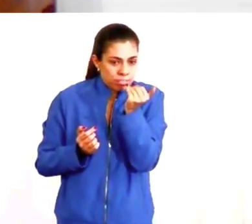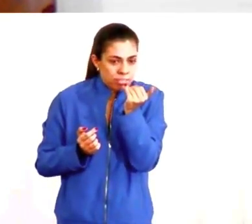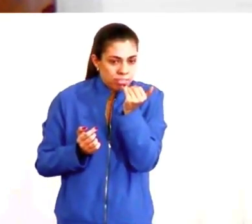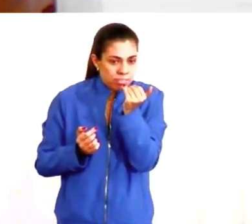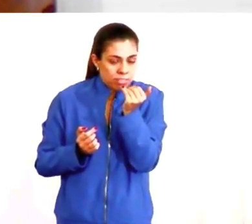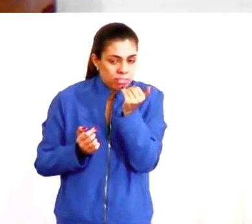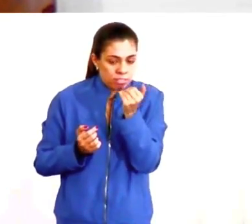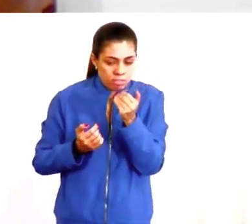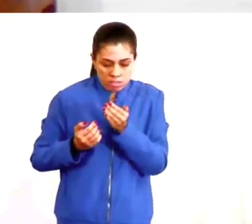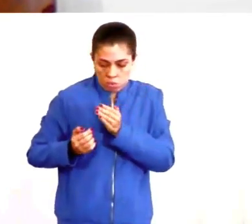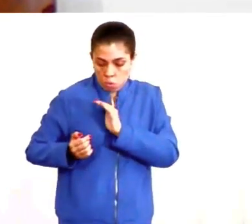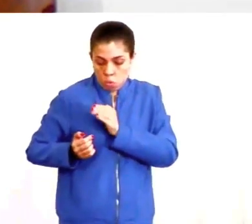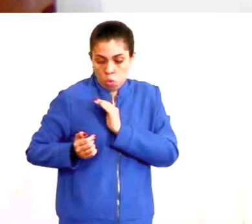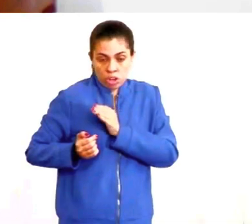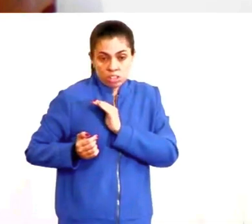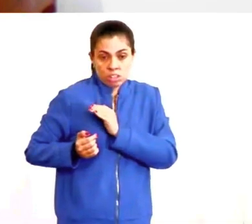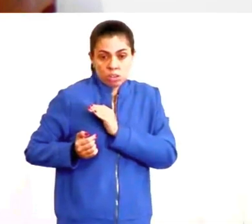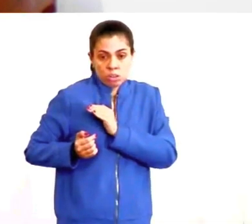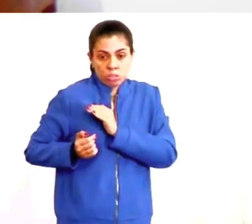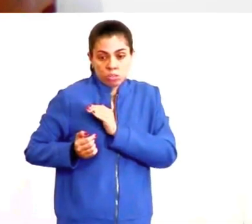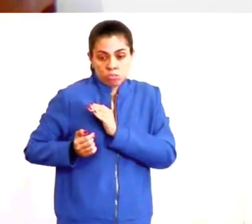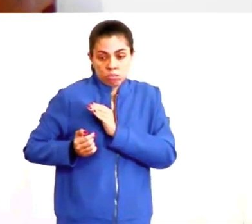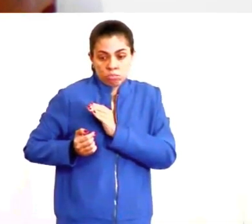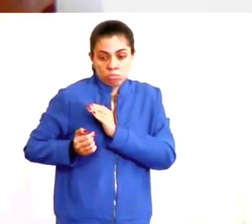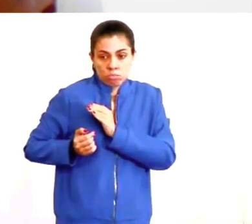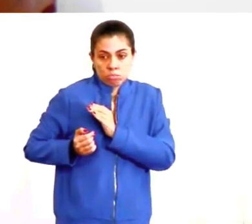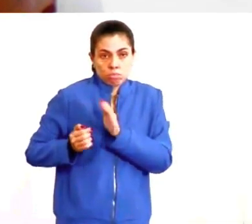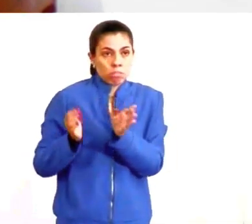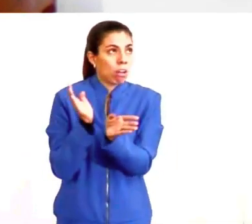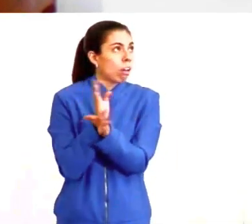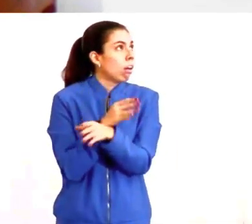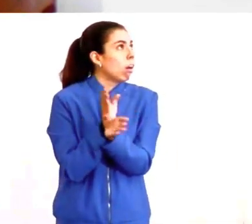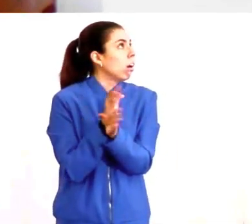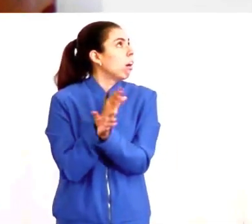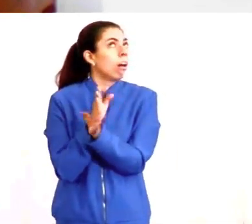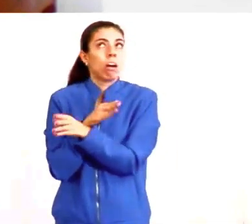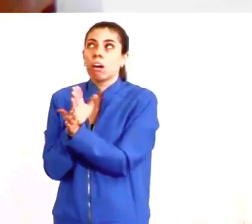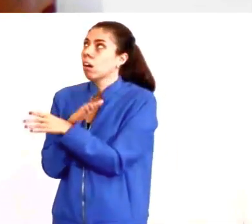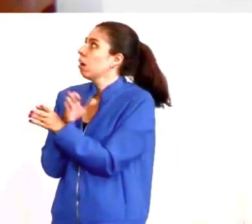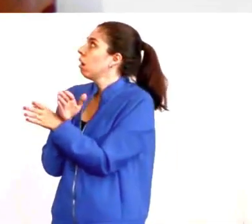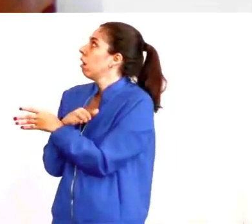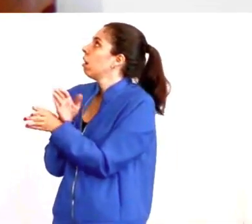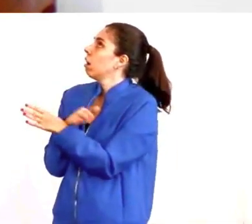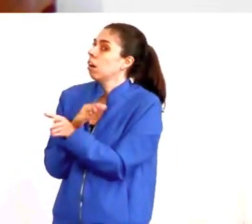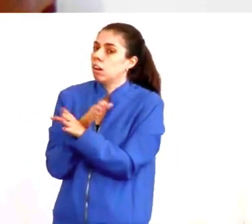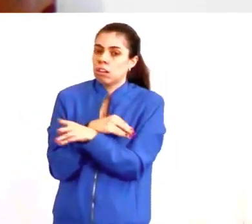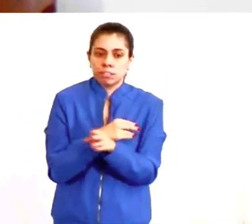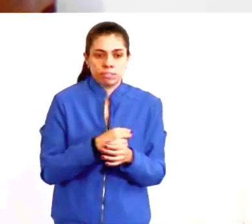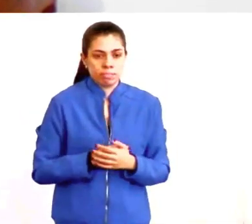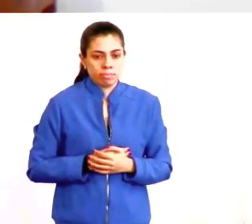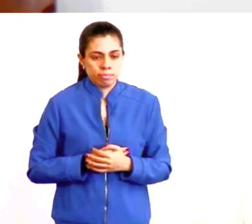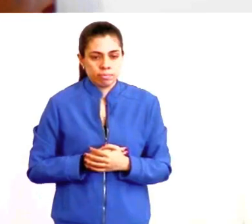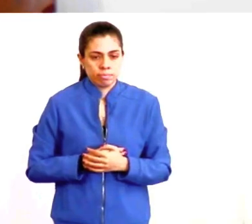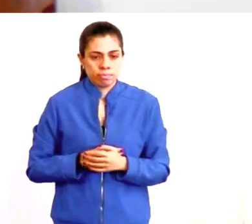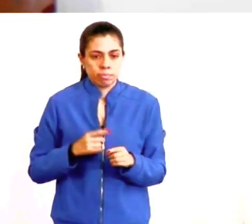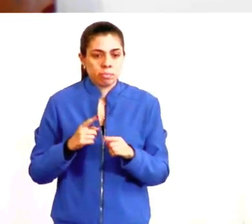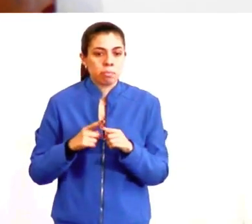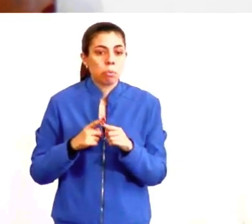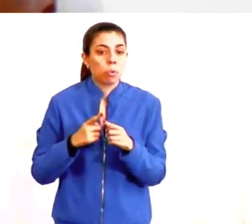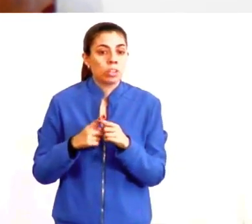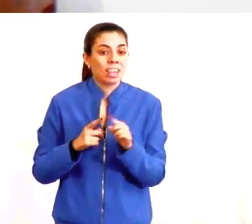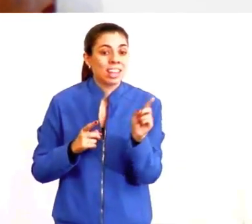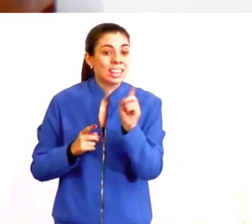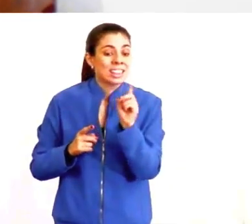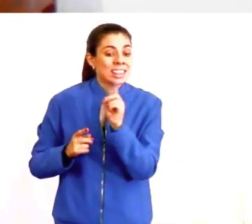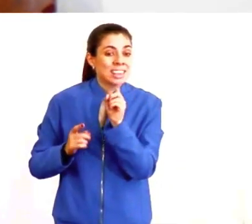coração é dividido, sua vida não é consagrada, a sua adoração não é em nome de Jesus, ele não